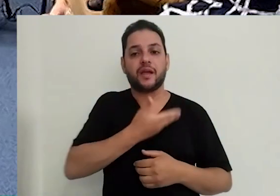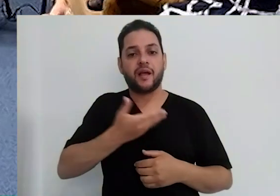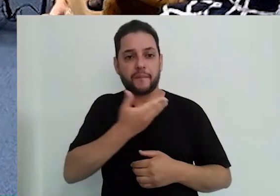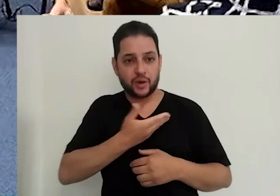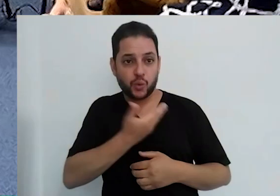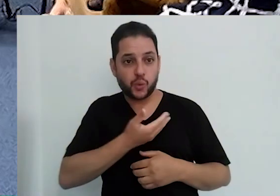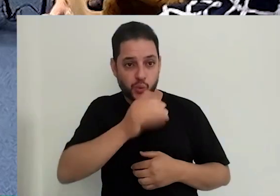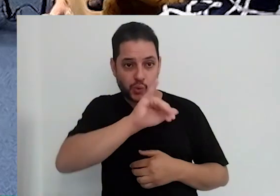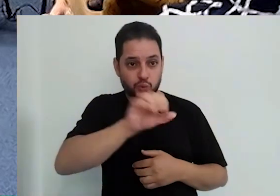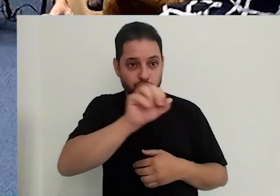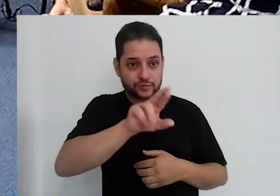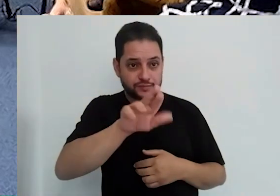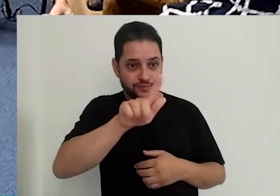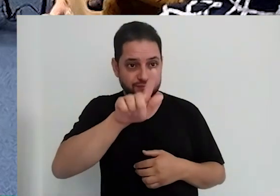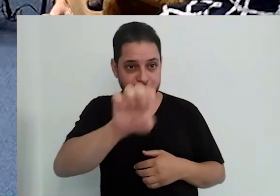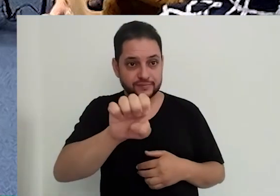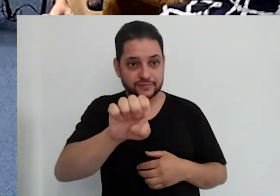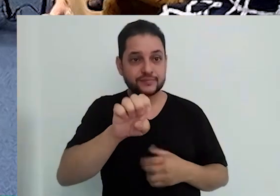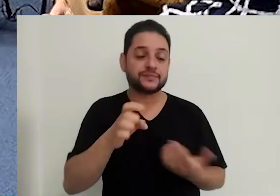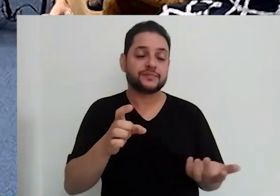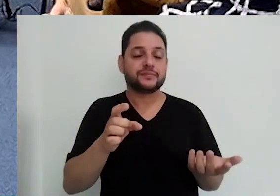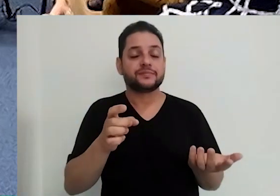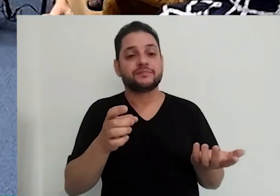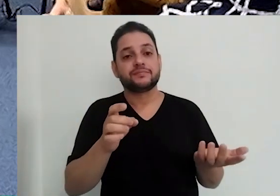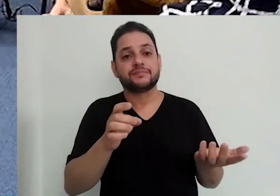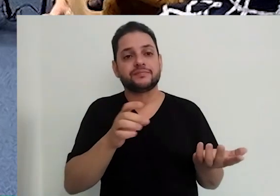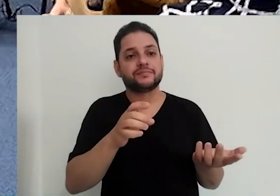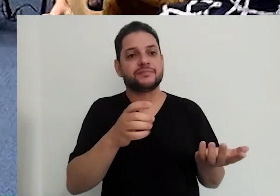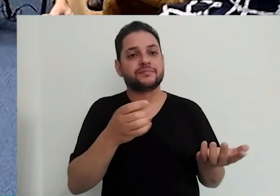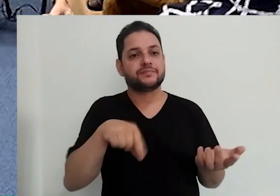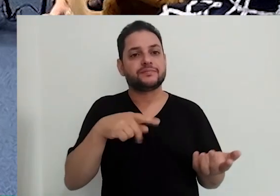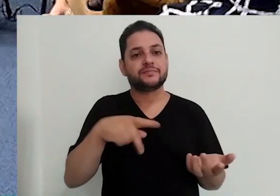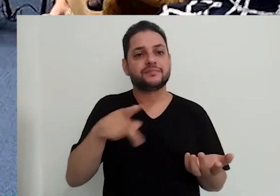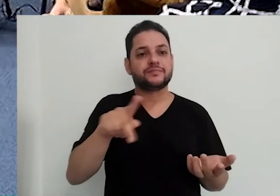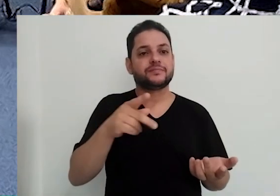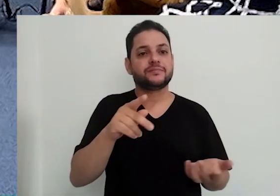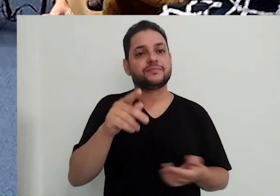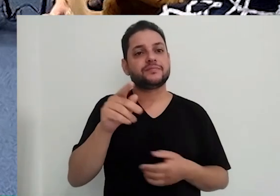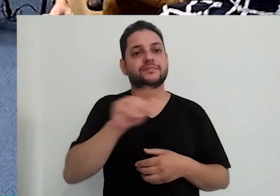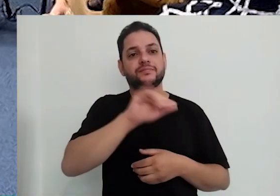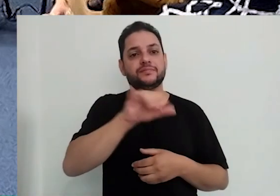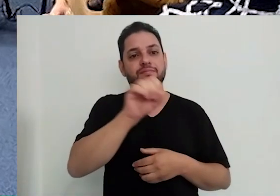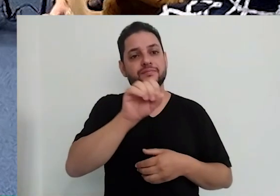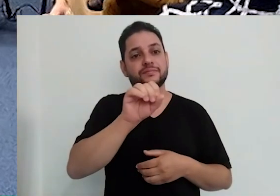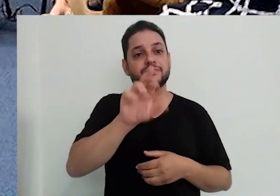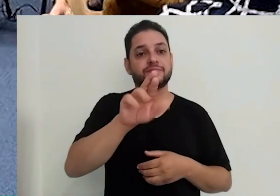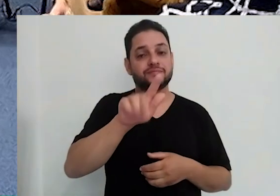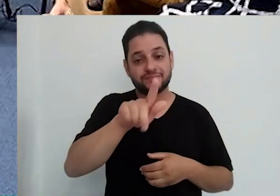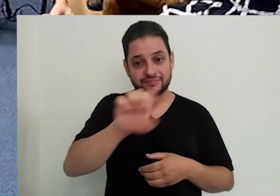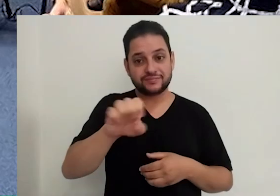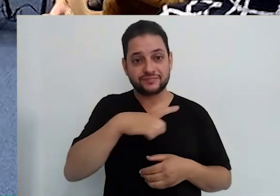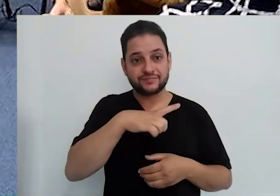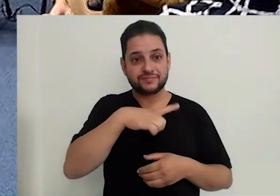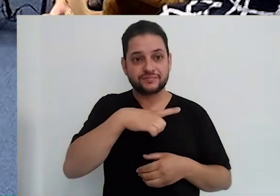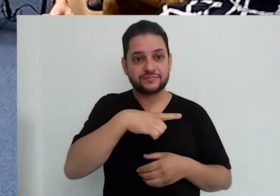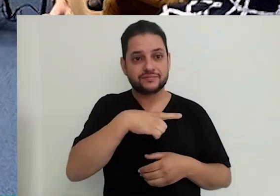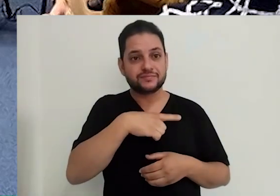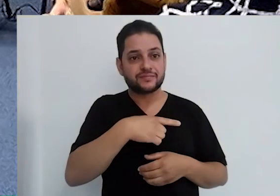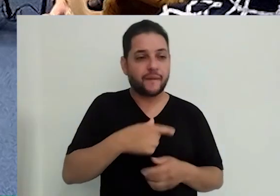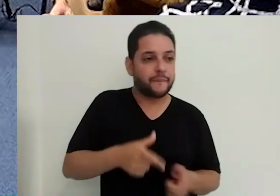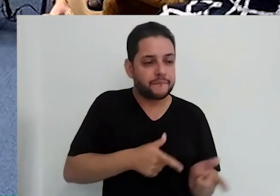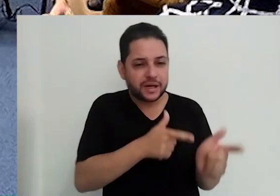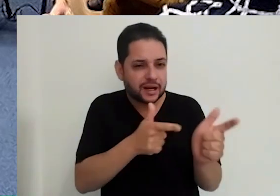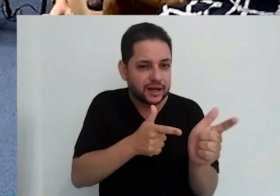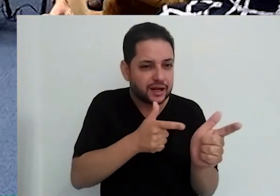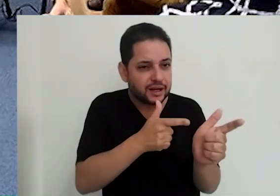Jorge que as pessoas que que ele mesmo chama ele mesmo de Jorge Safari porque ele eh porque ele caçava nos anos 50 e a